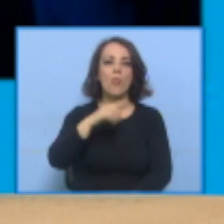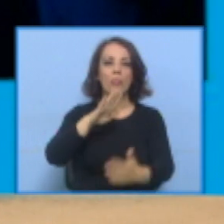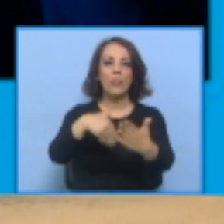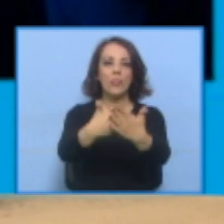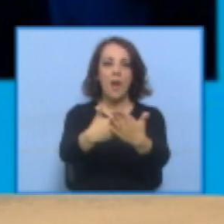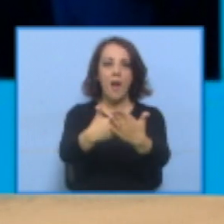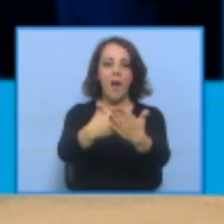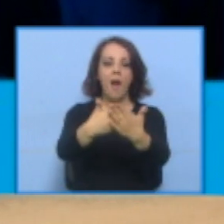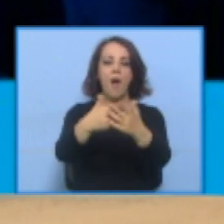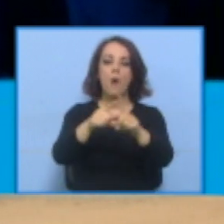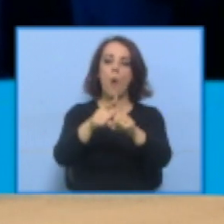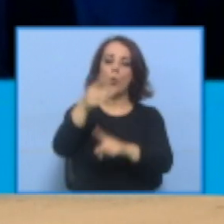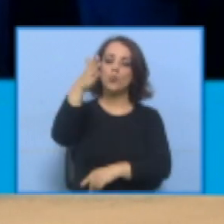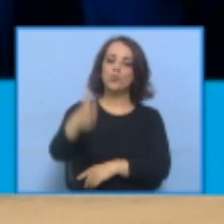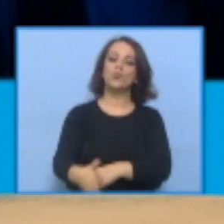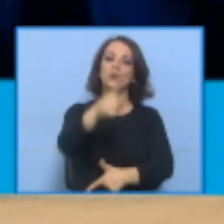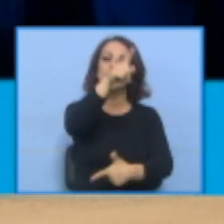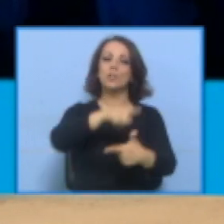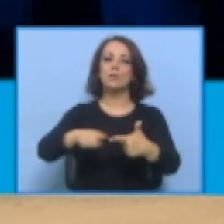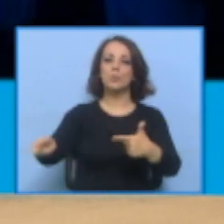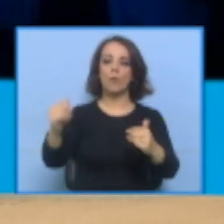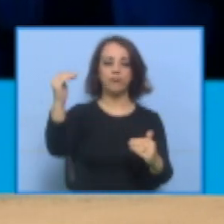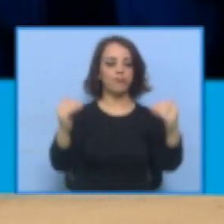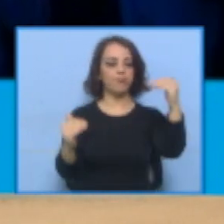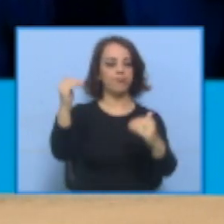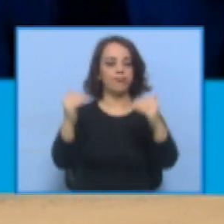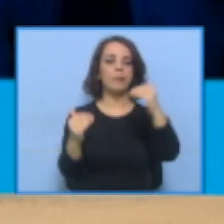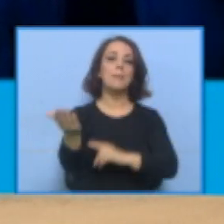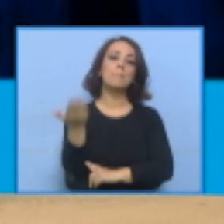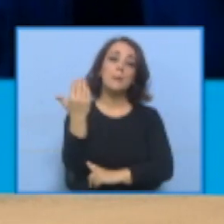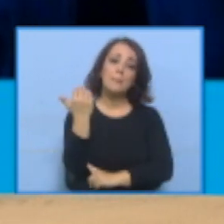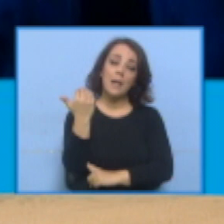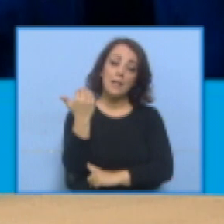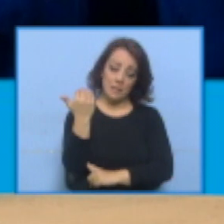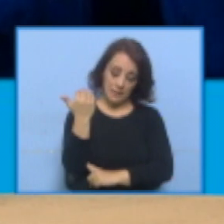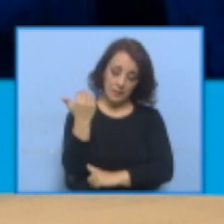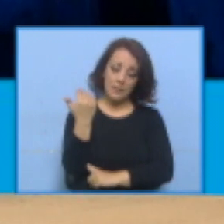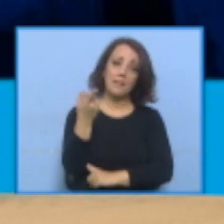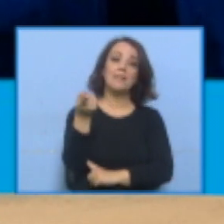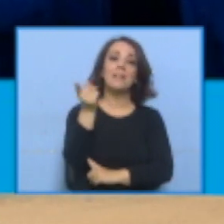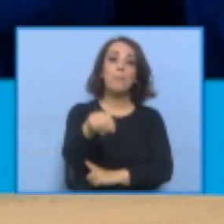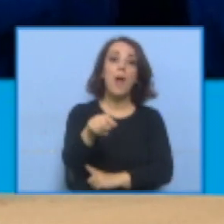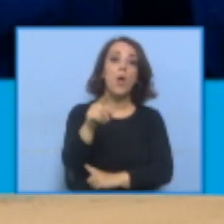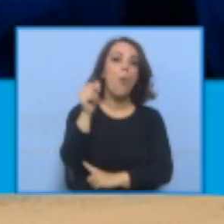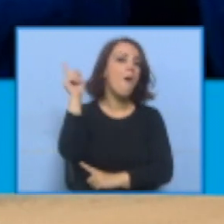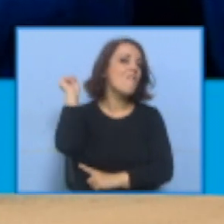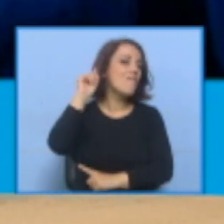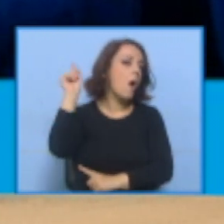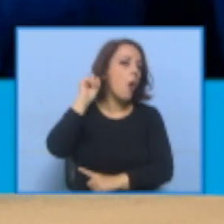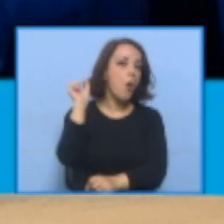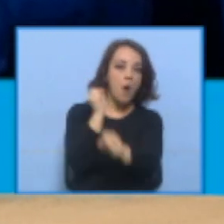da injusta distribuição da riqueza que se produz e do trabalho, do valor do